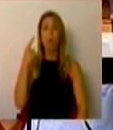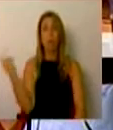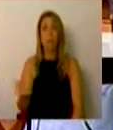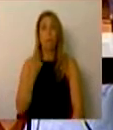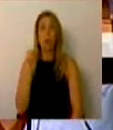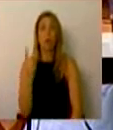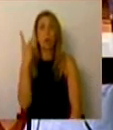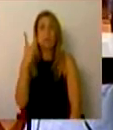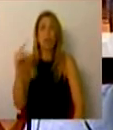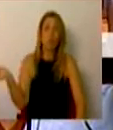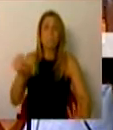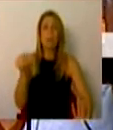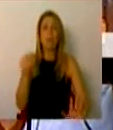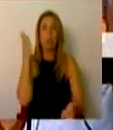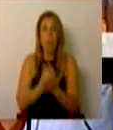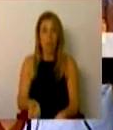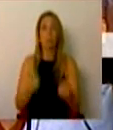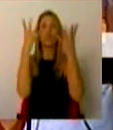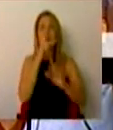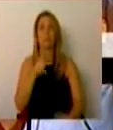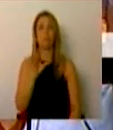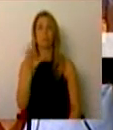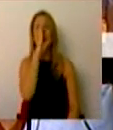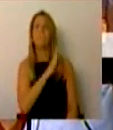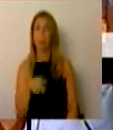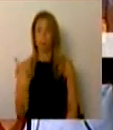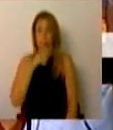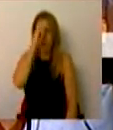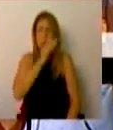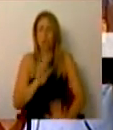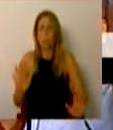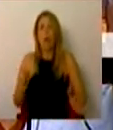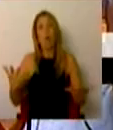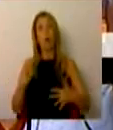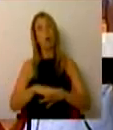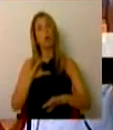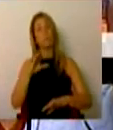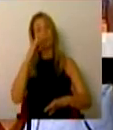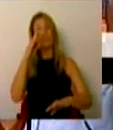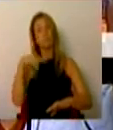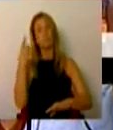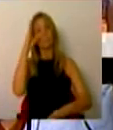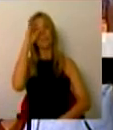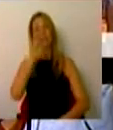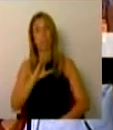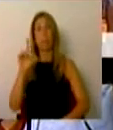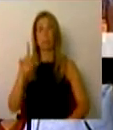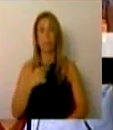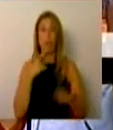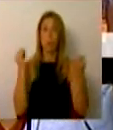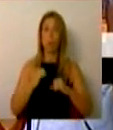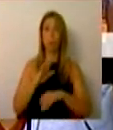completamente implementado. E nós respeitamos isso. Agora, também sabemos, e por isso concordámos a proposta do PCP